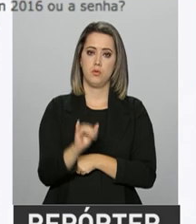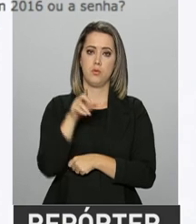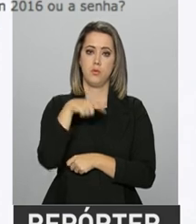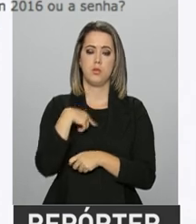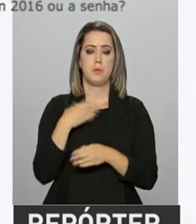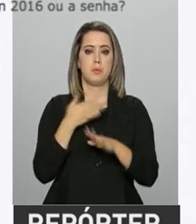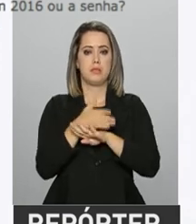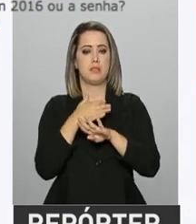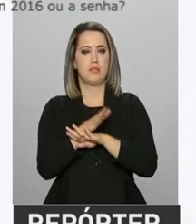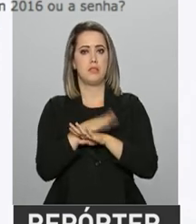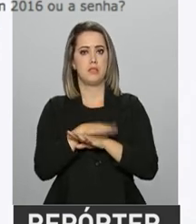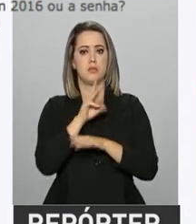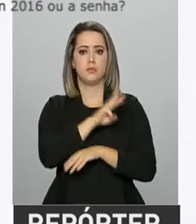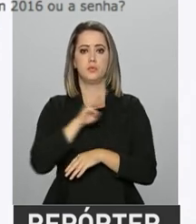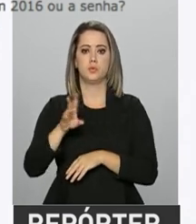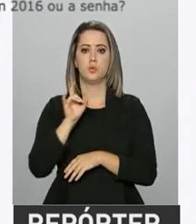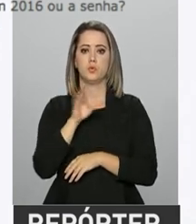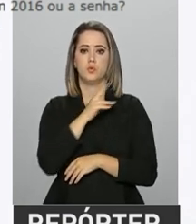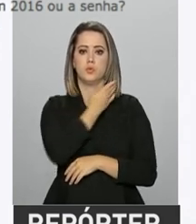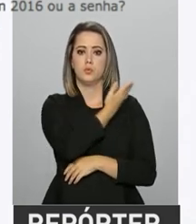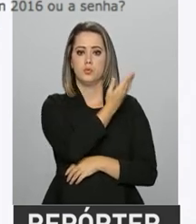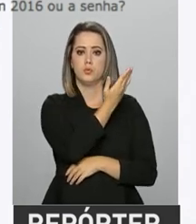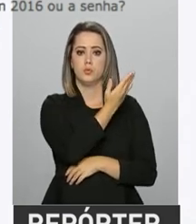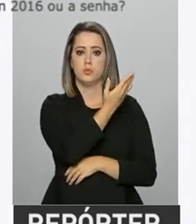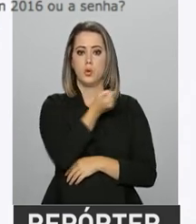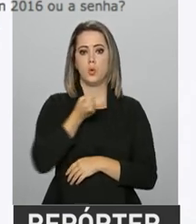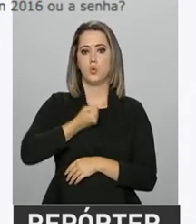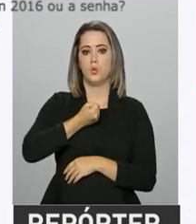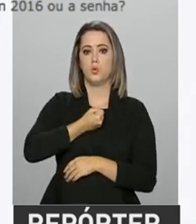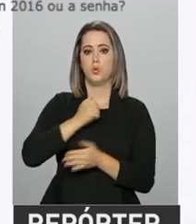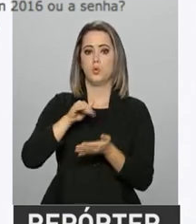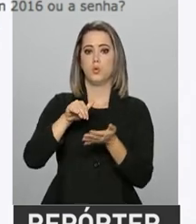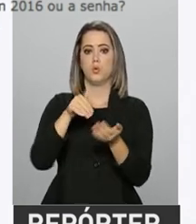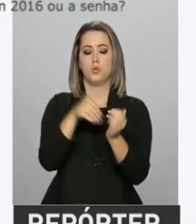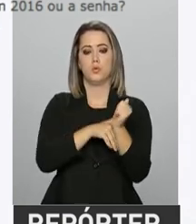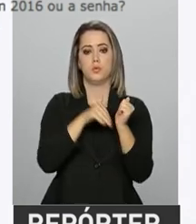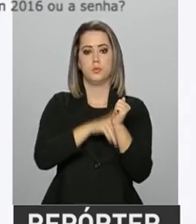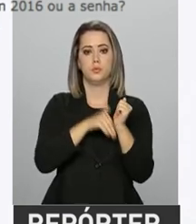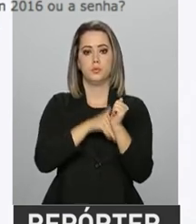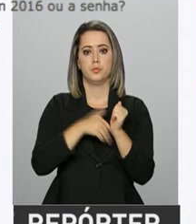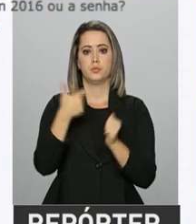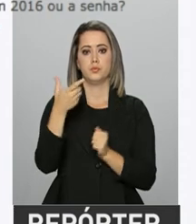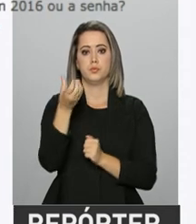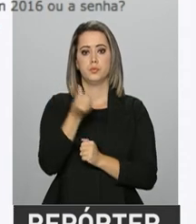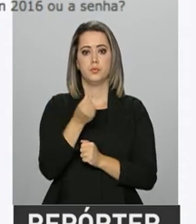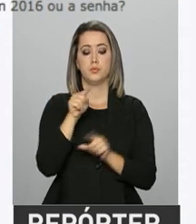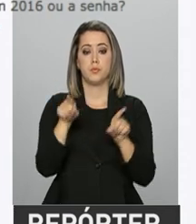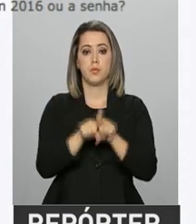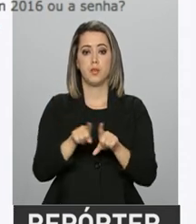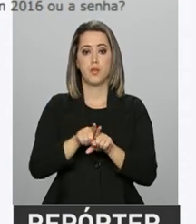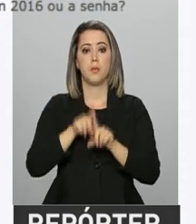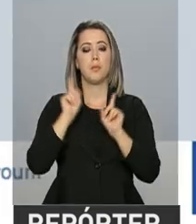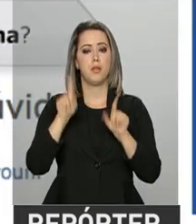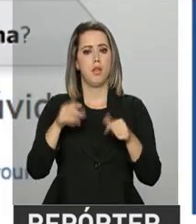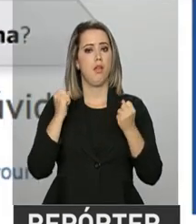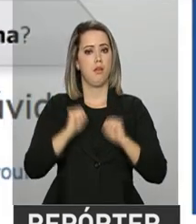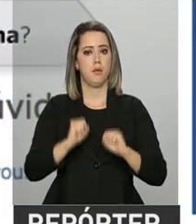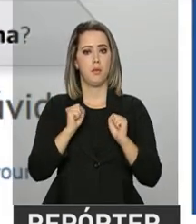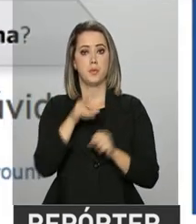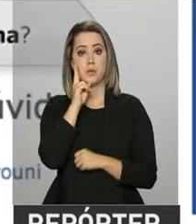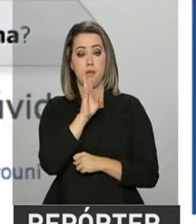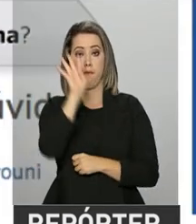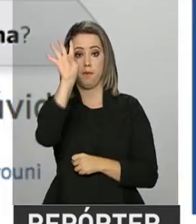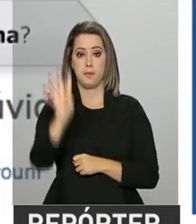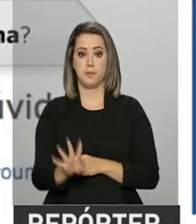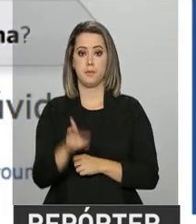conferir se foi aprovado, basta preencher o número e a senha da inscrição do Enem 2016. Também é possível ver a lista de